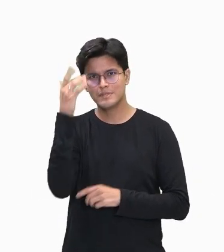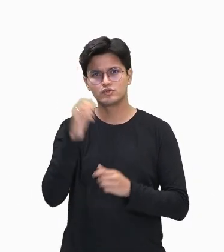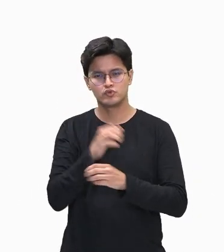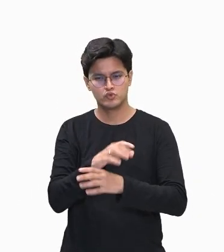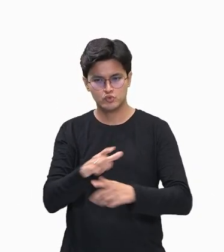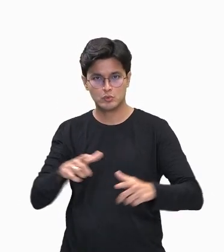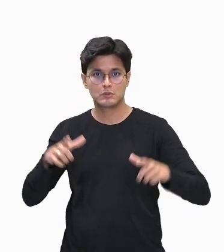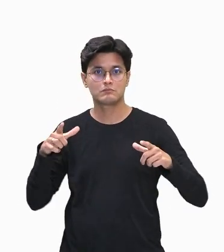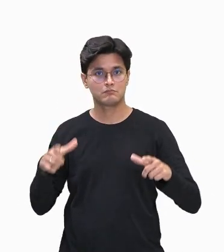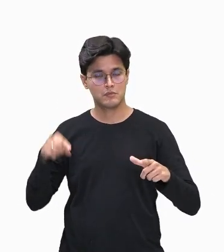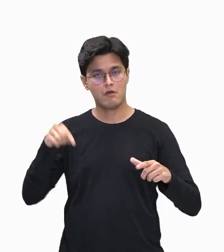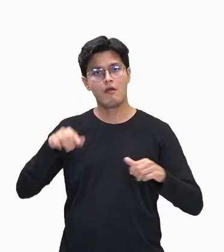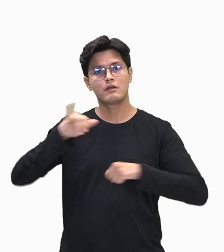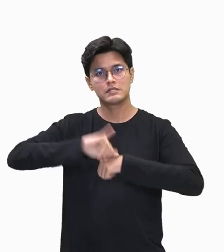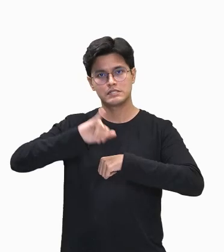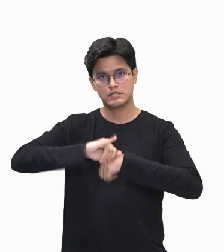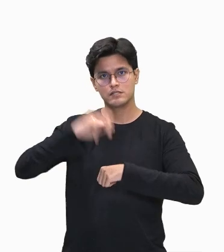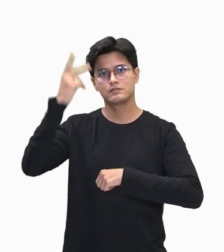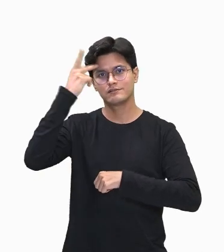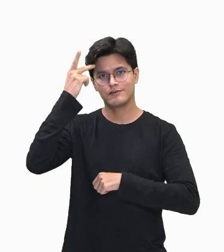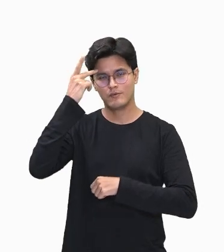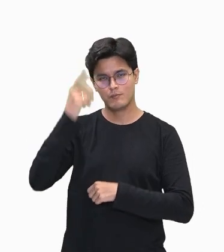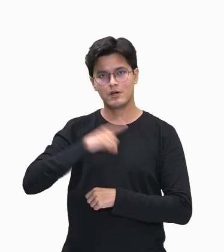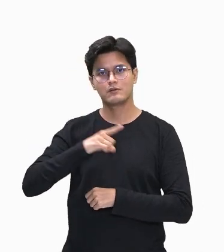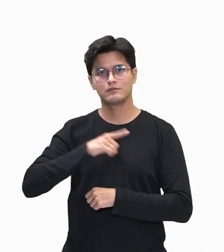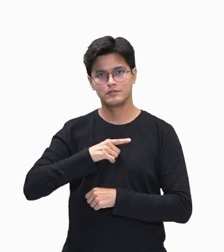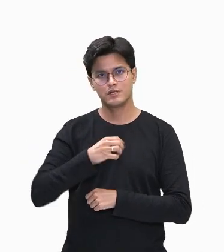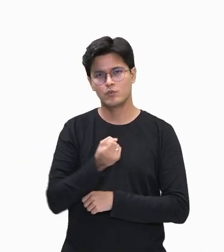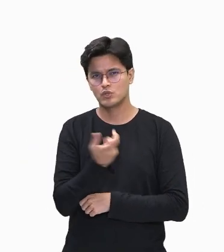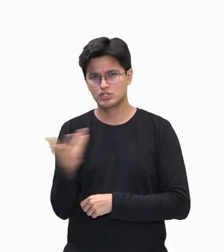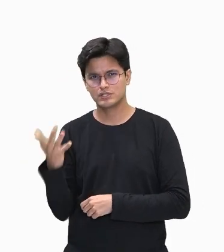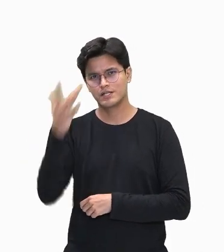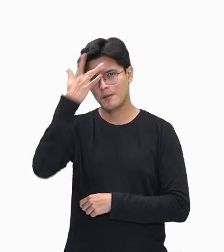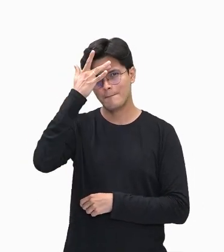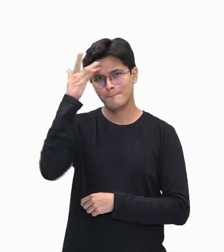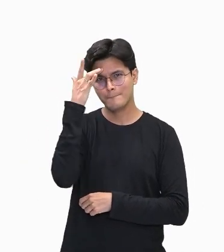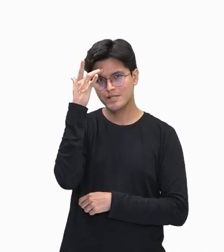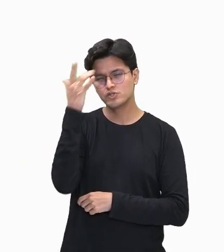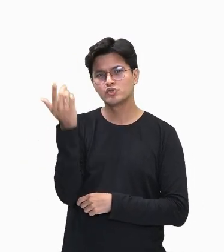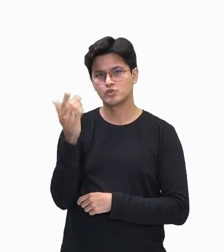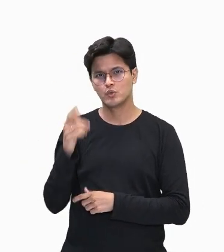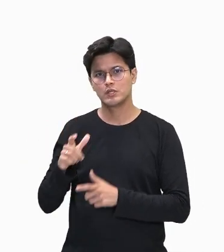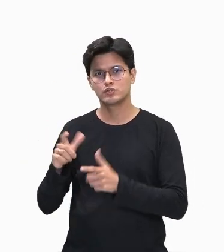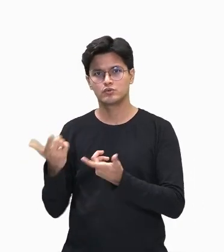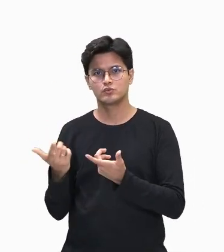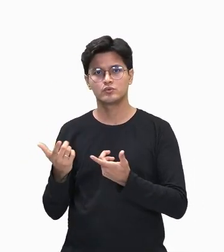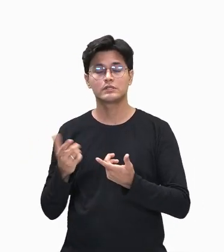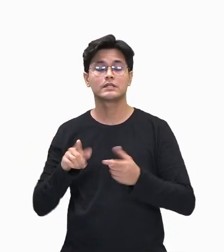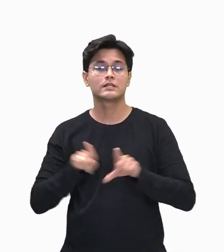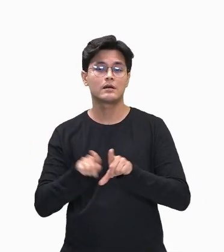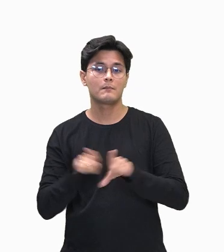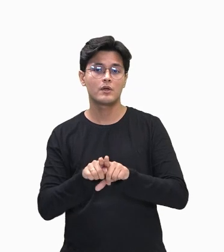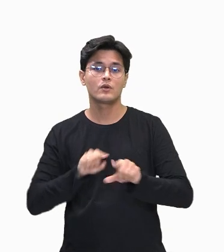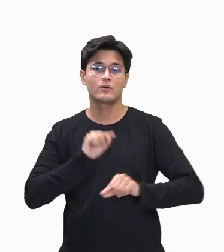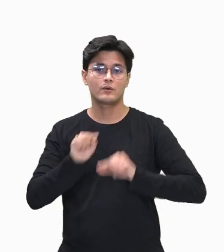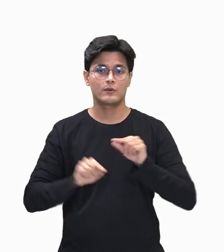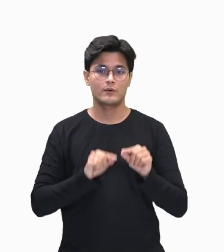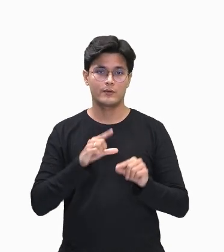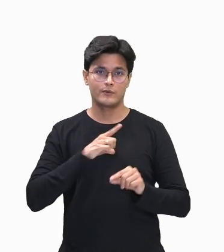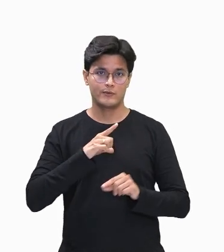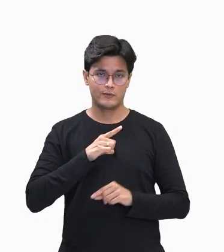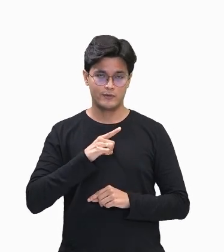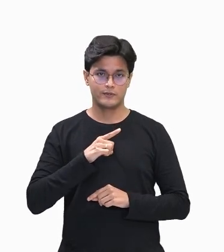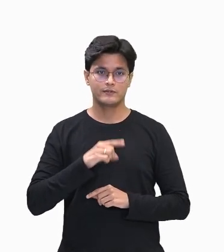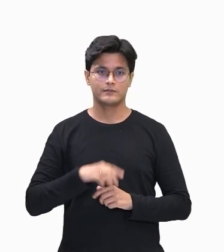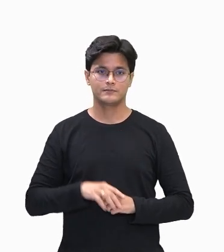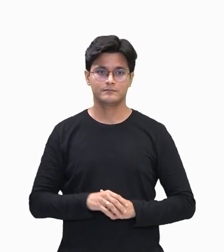Paulo, né, onde nós vamos ter muitos habitantes por quilômetros quadrados. Nós temos aí